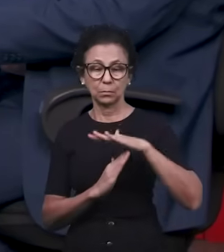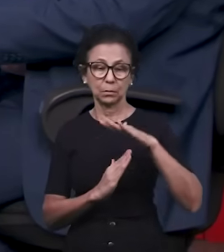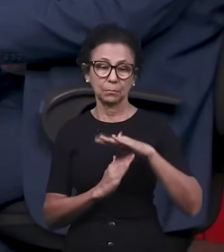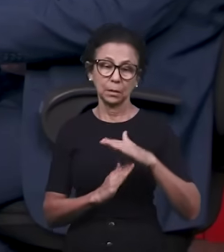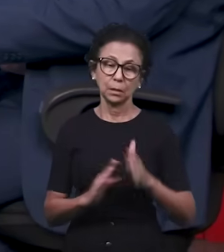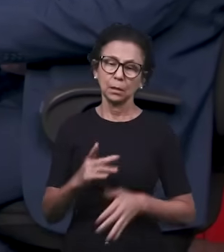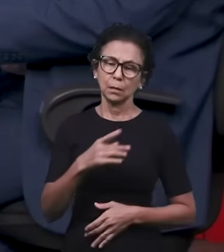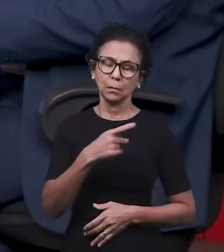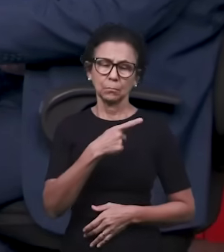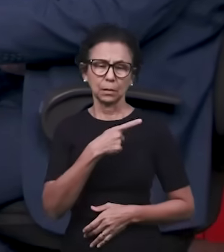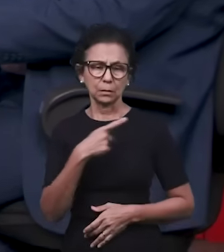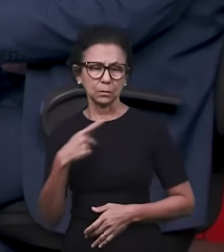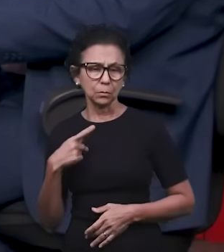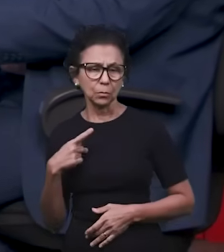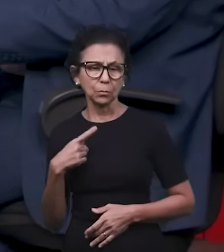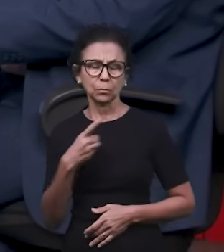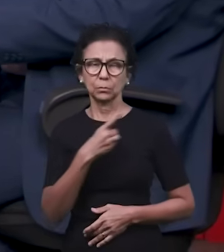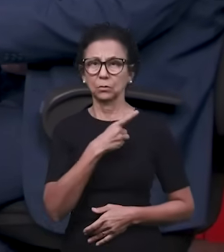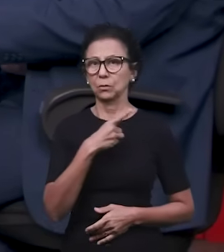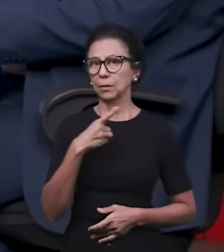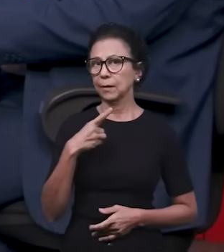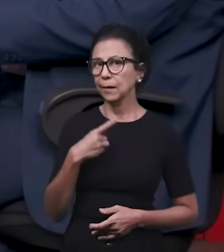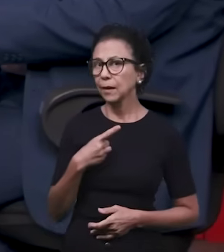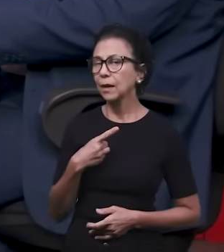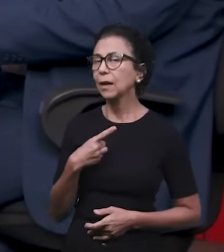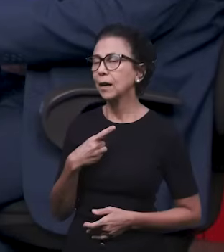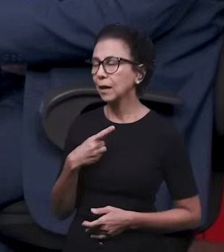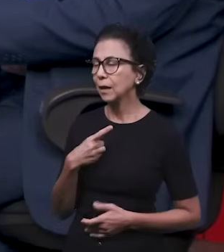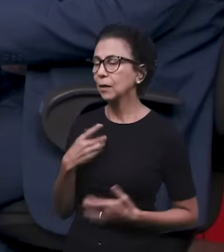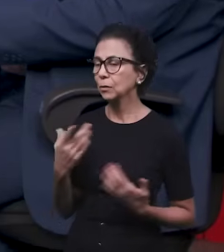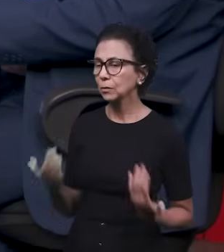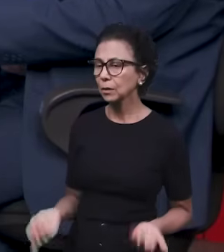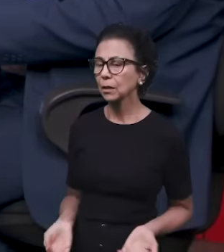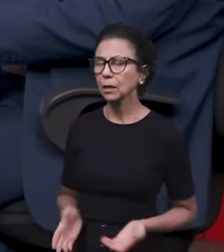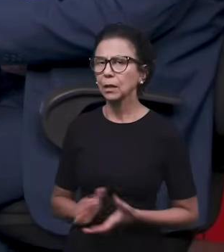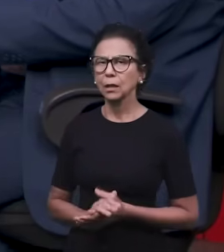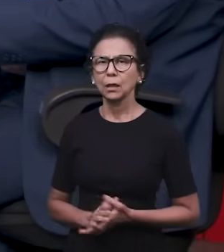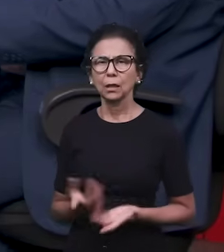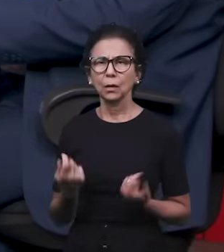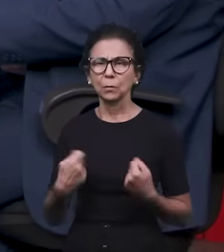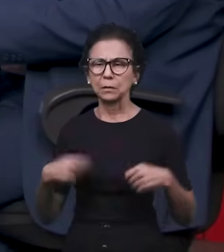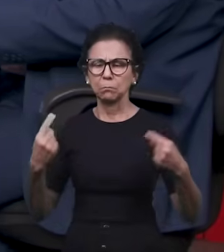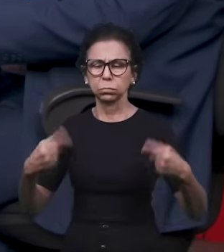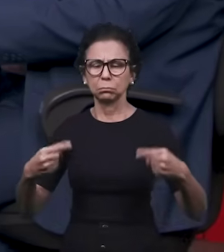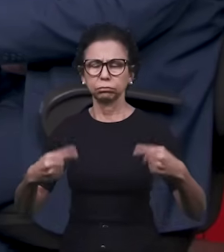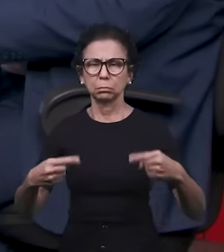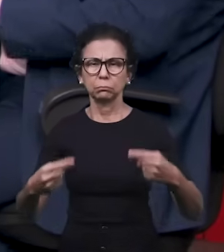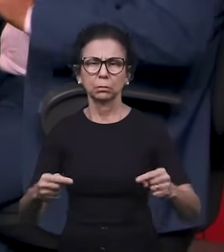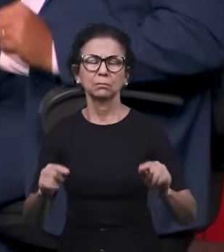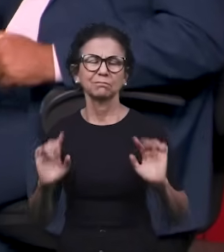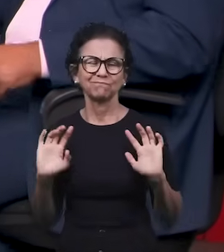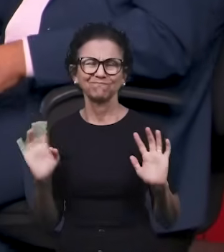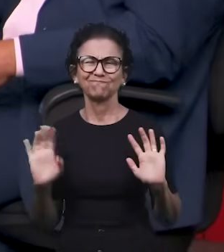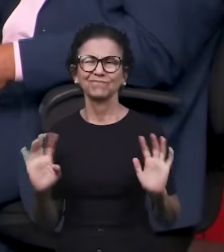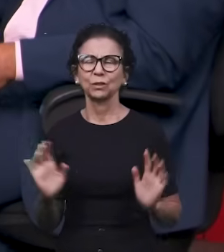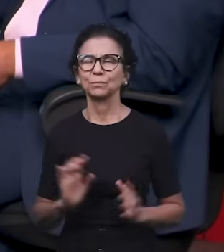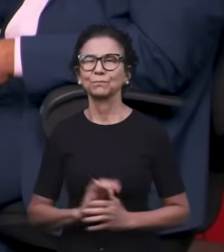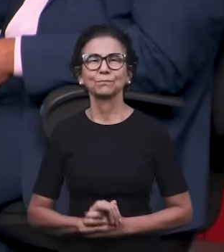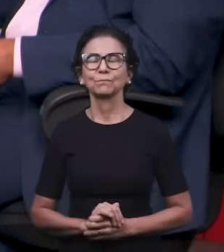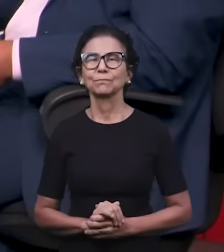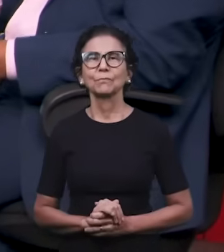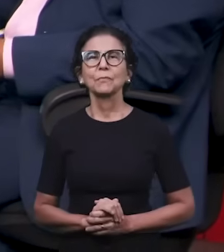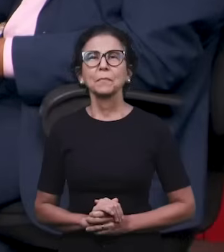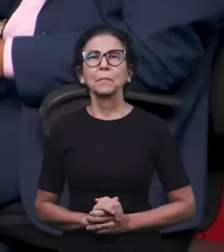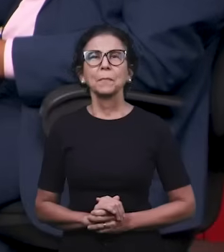a lado, é algo realmente que não tem por que haver conflito, né? Não há conflito. E o que a igreja